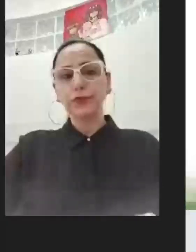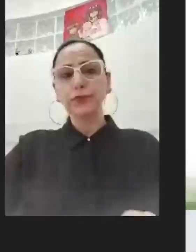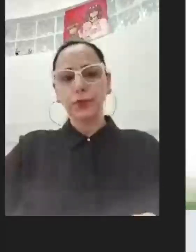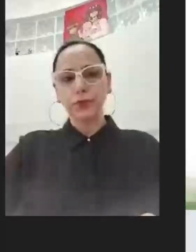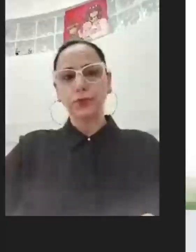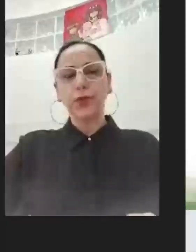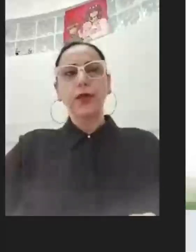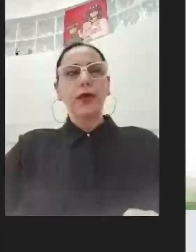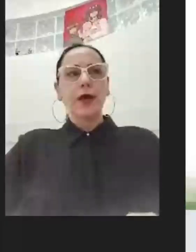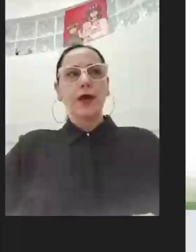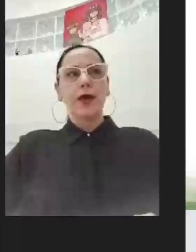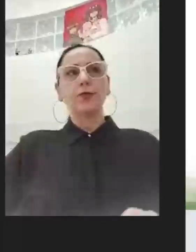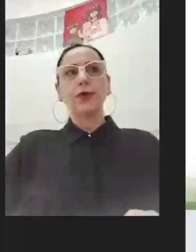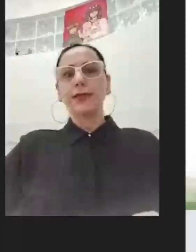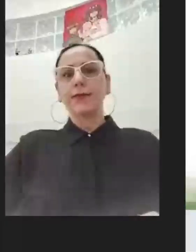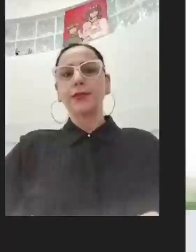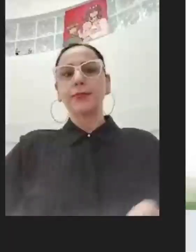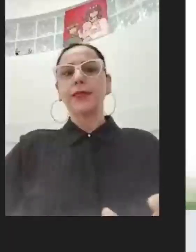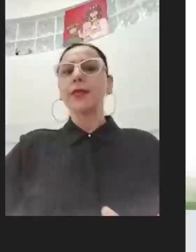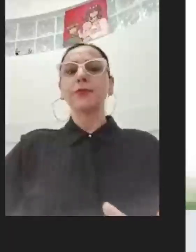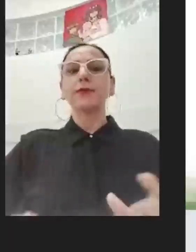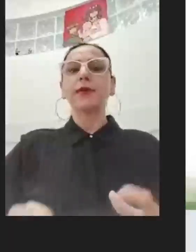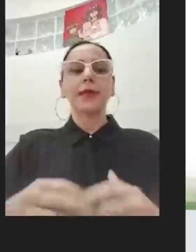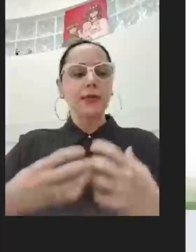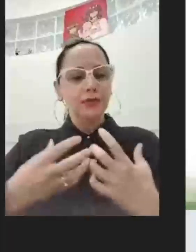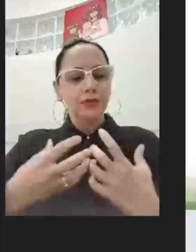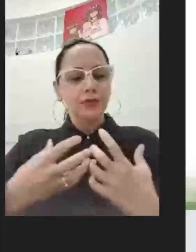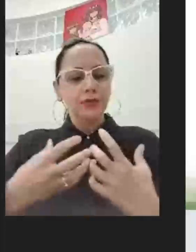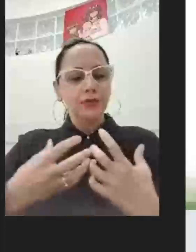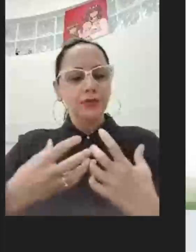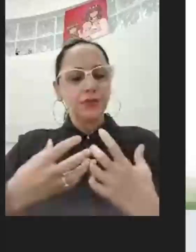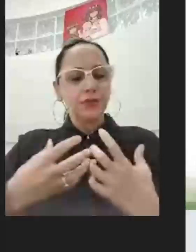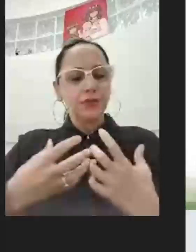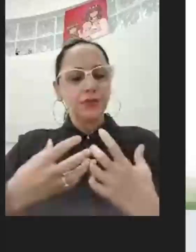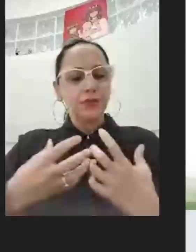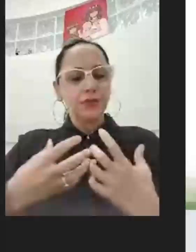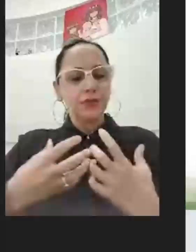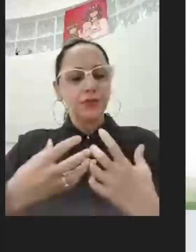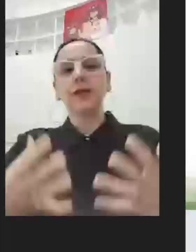bom para todo mundo. O aleitamento materno também, ele